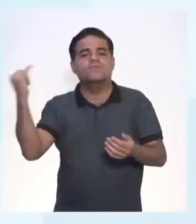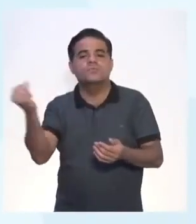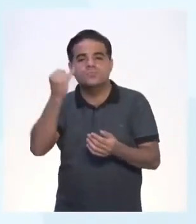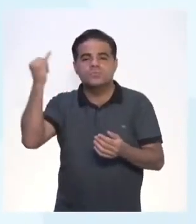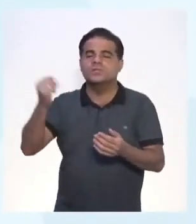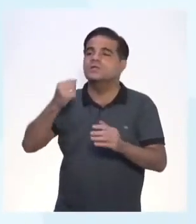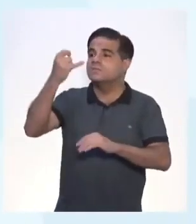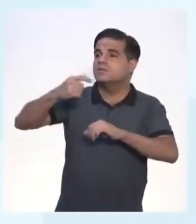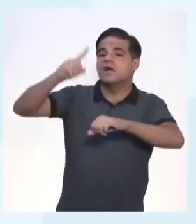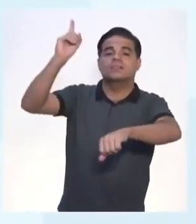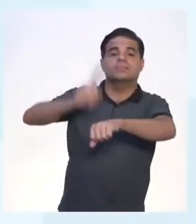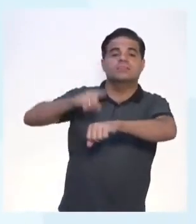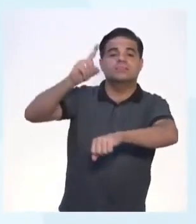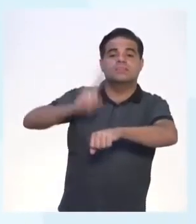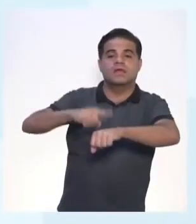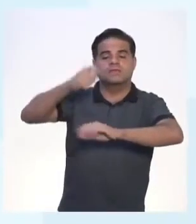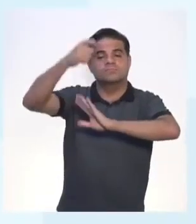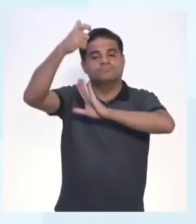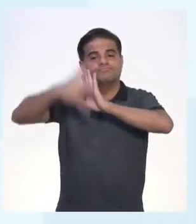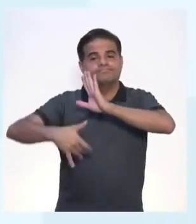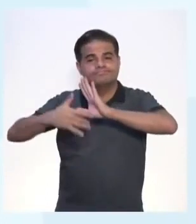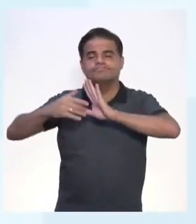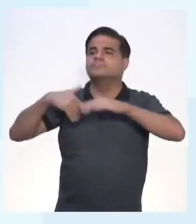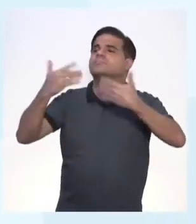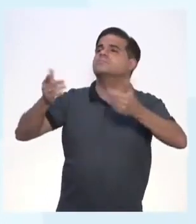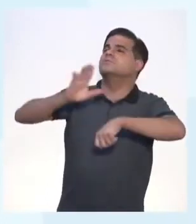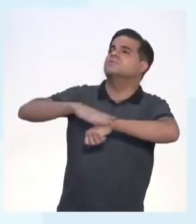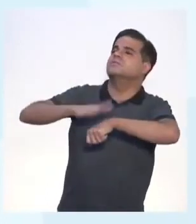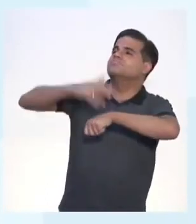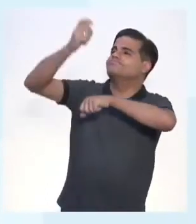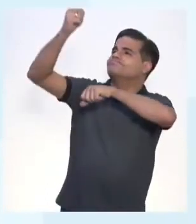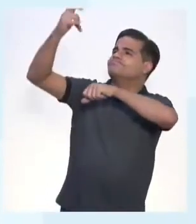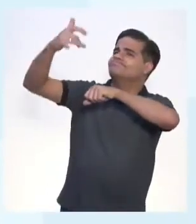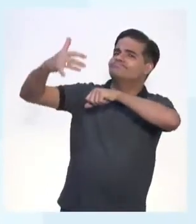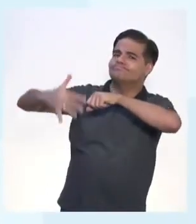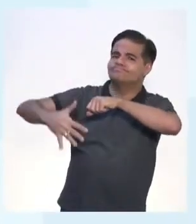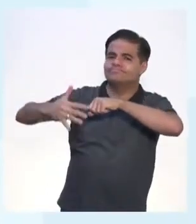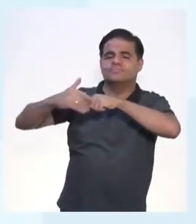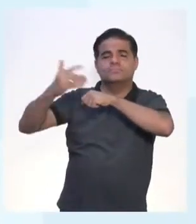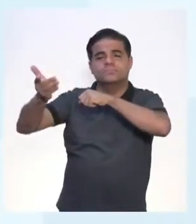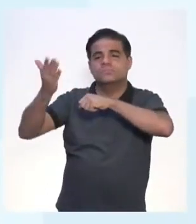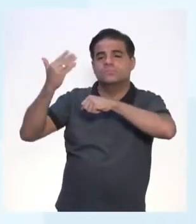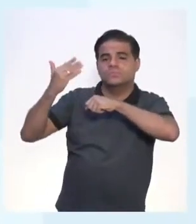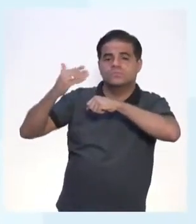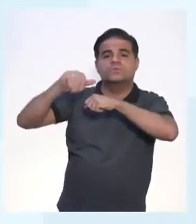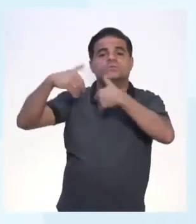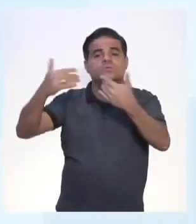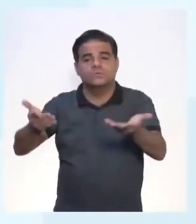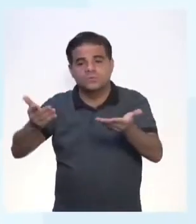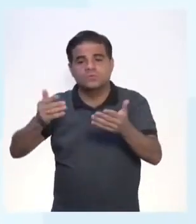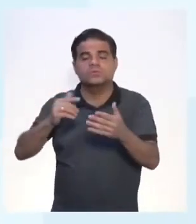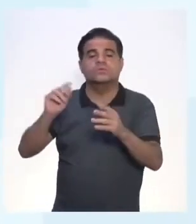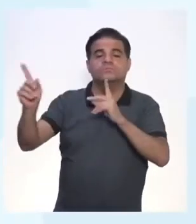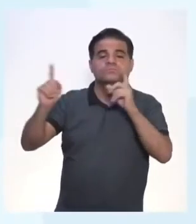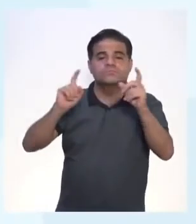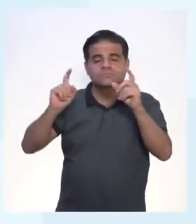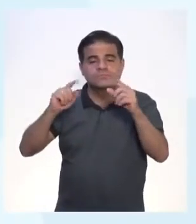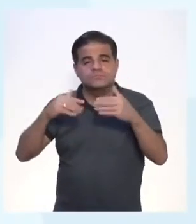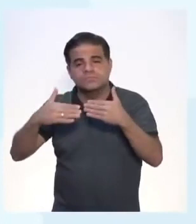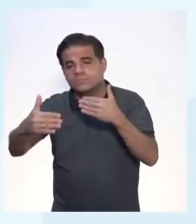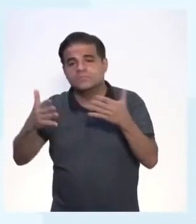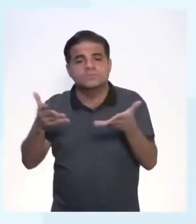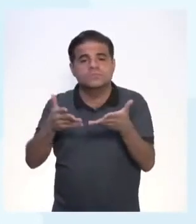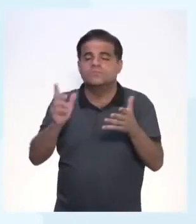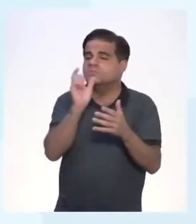determinar o tempo da descrição? Ou seja, em que tempo está sendo falado? É algo anterior ao momento da fala ou é algo do presente? Então,